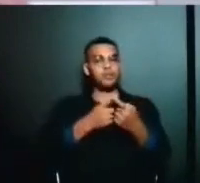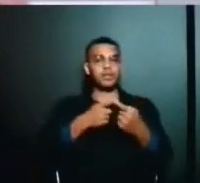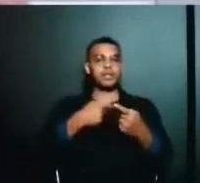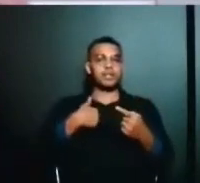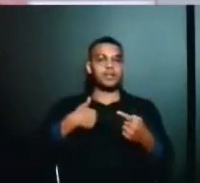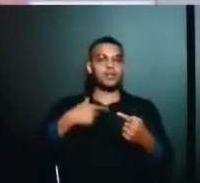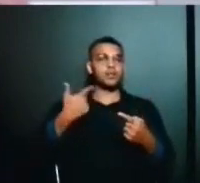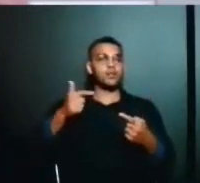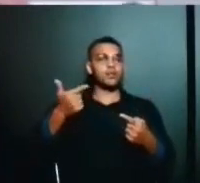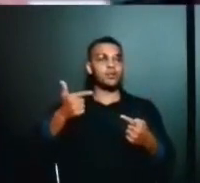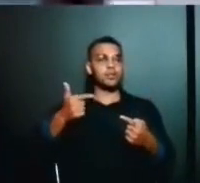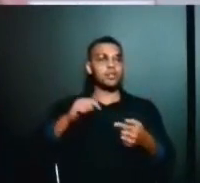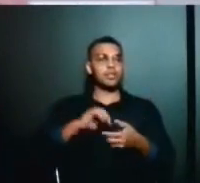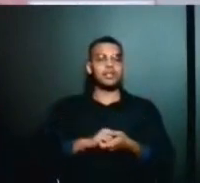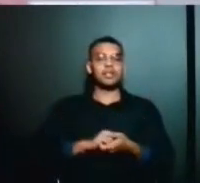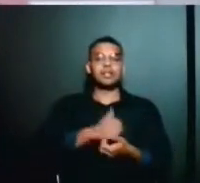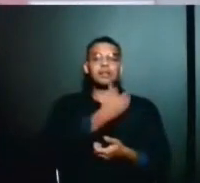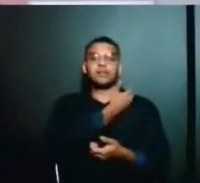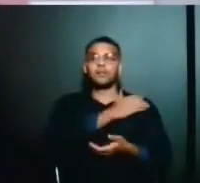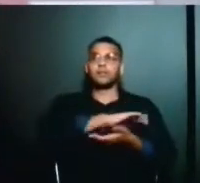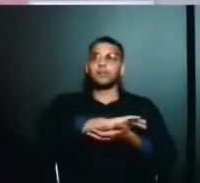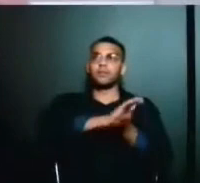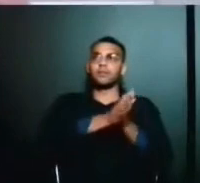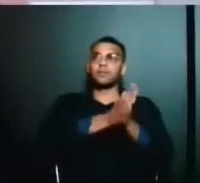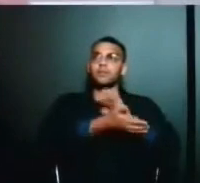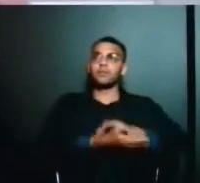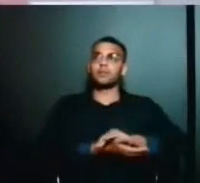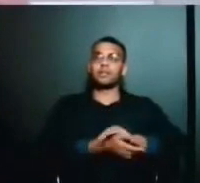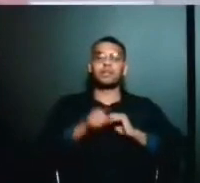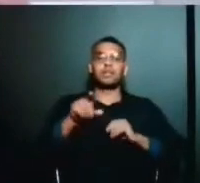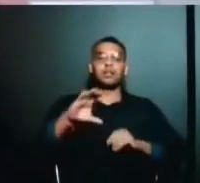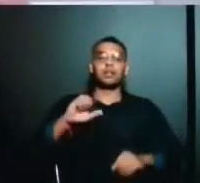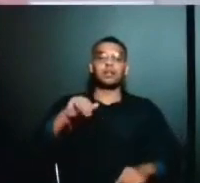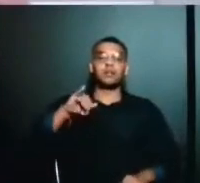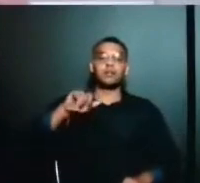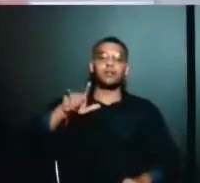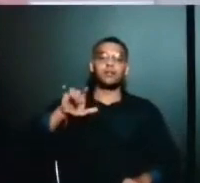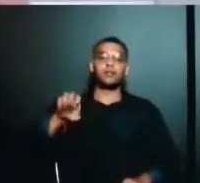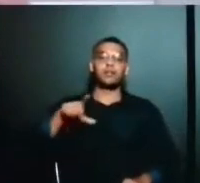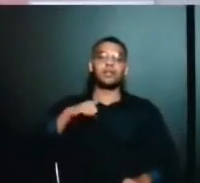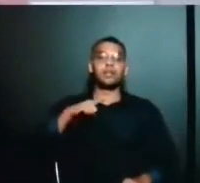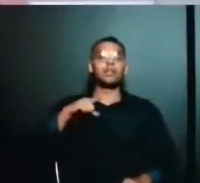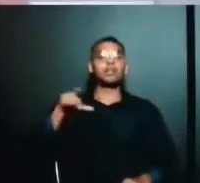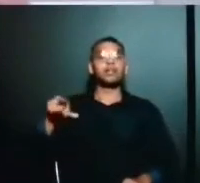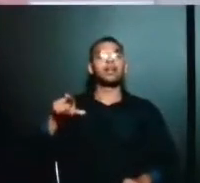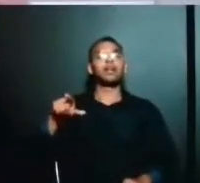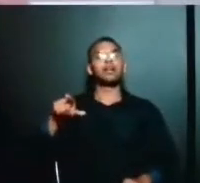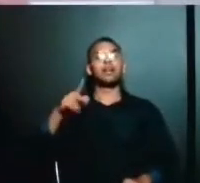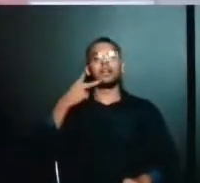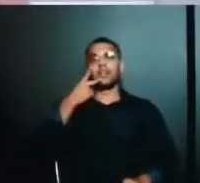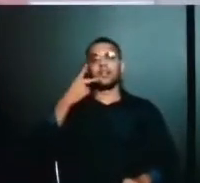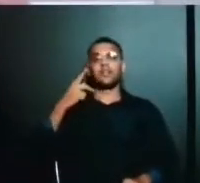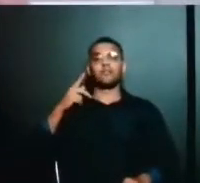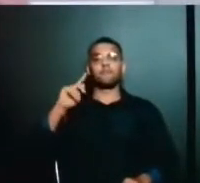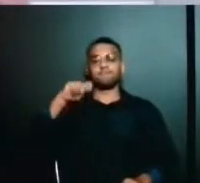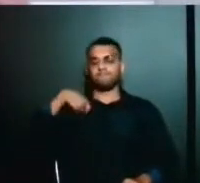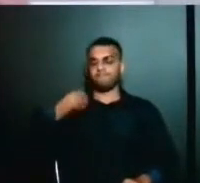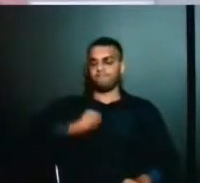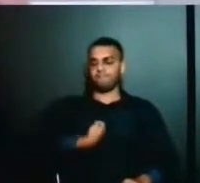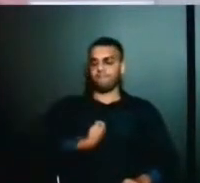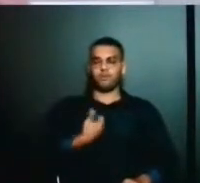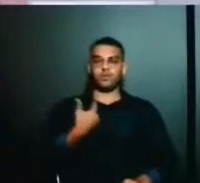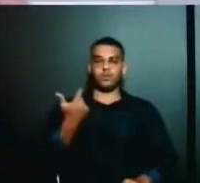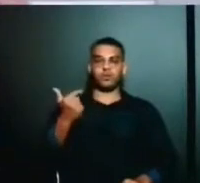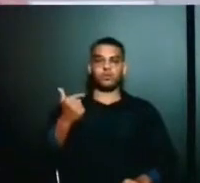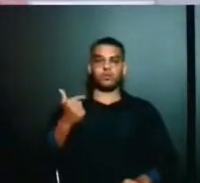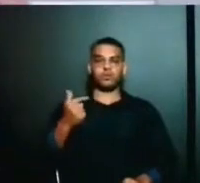com livro, e vocês também não deveriam ser, a Camille Paglia é uma feminista que se auto-reconhece, parece que não tem uma compatibilidade